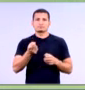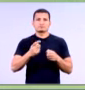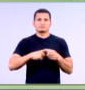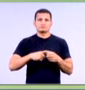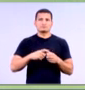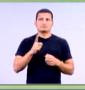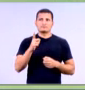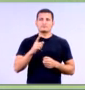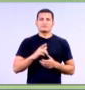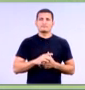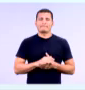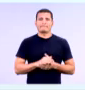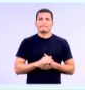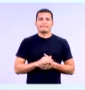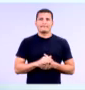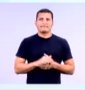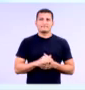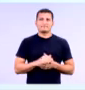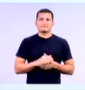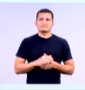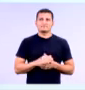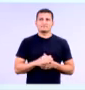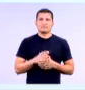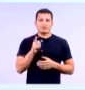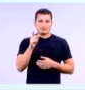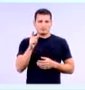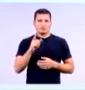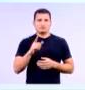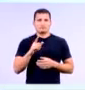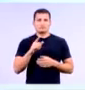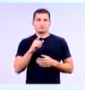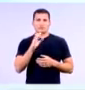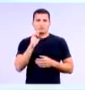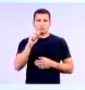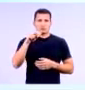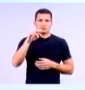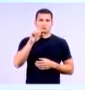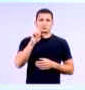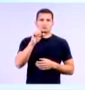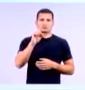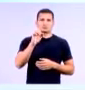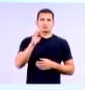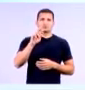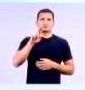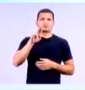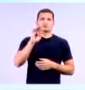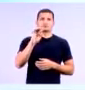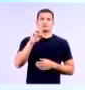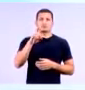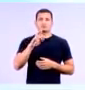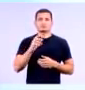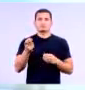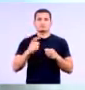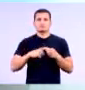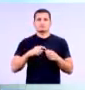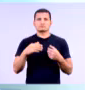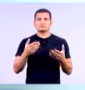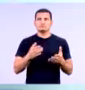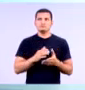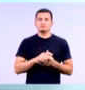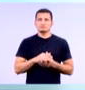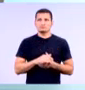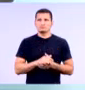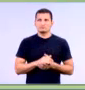gente? Qual é o tipo de retorno desse meu construtor? Vamos olhar aqui no código para ver se a gente acha esse tipo de retorno. Estou olhando